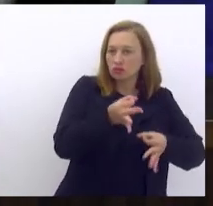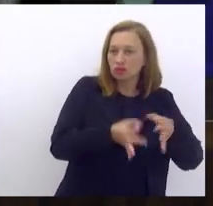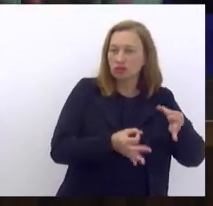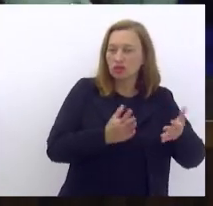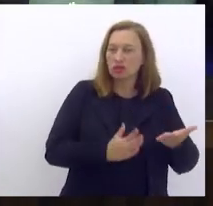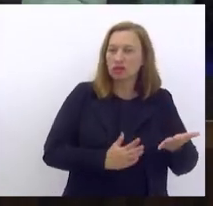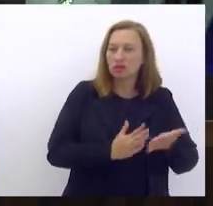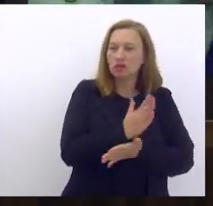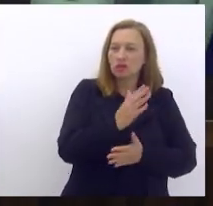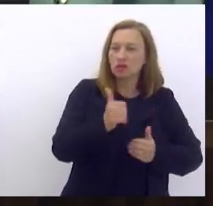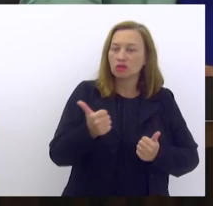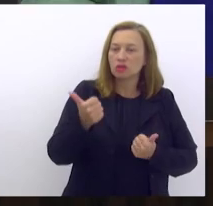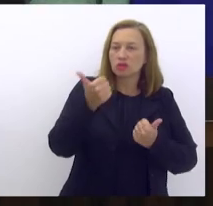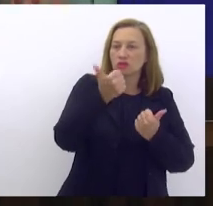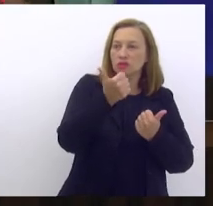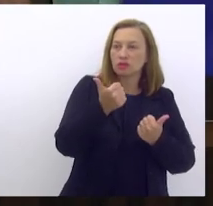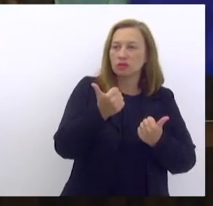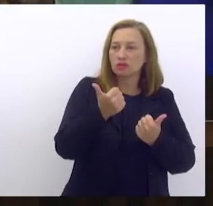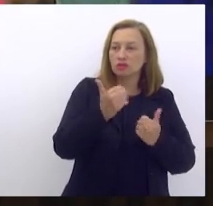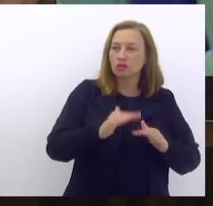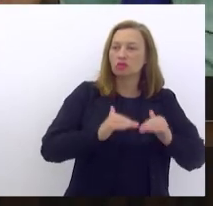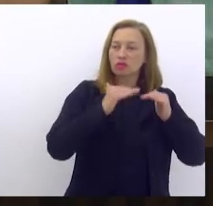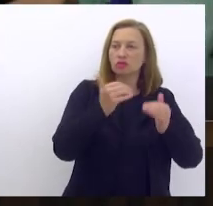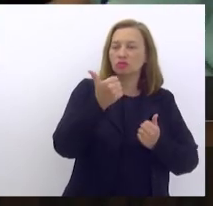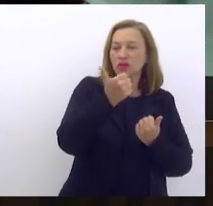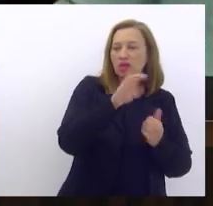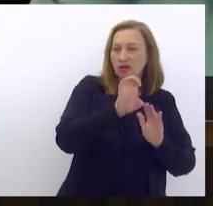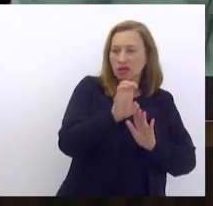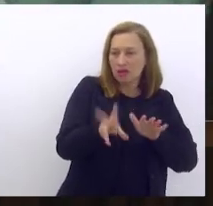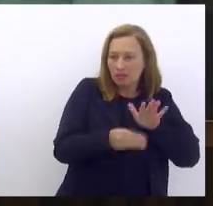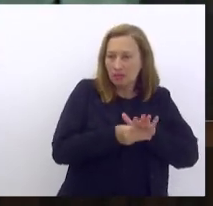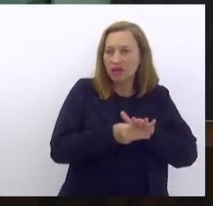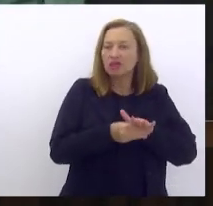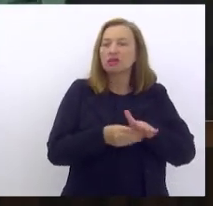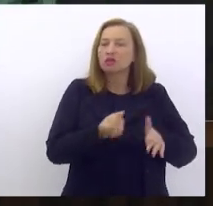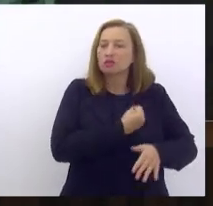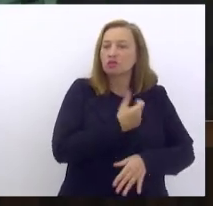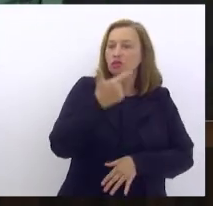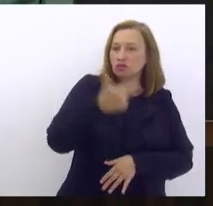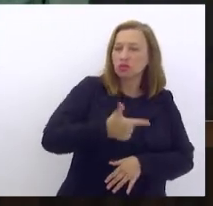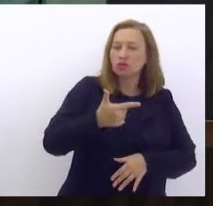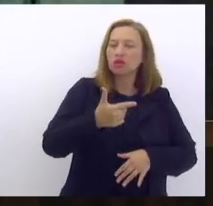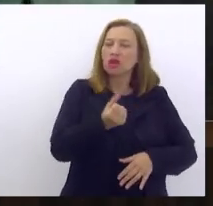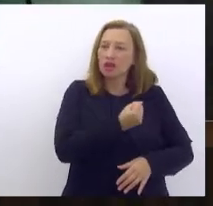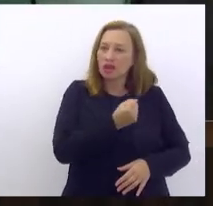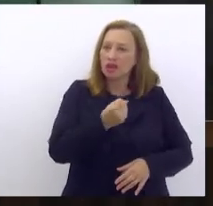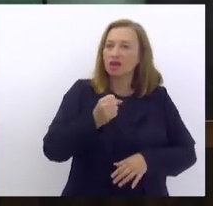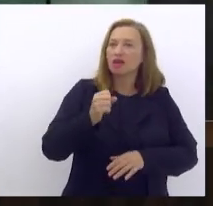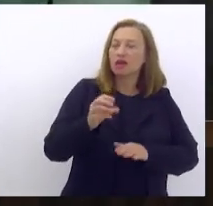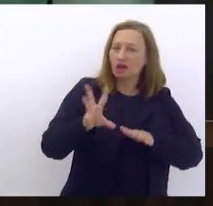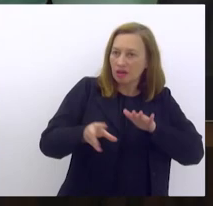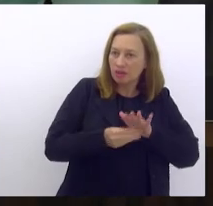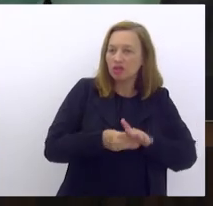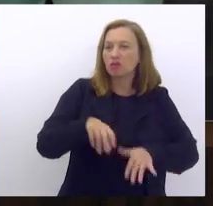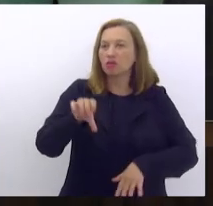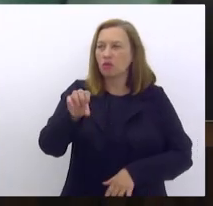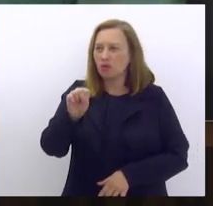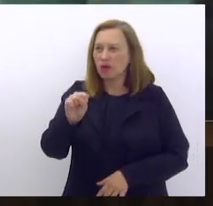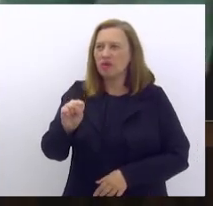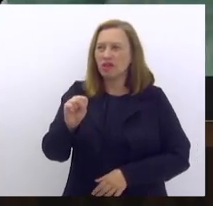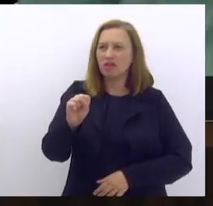com subemenda, a emenda 2 favorável com a subemenda e a emenda 8 favorável